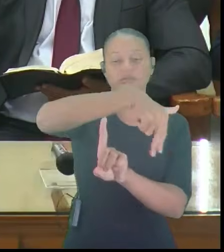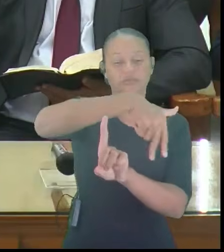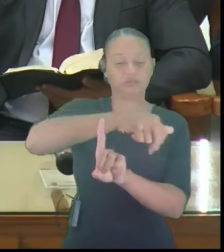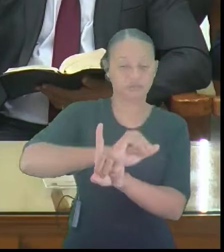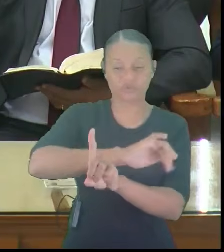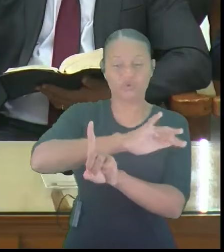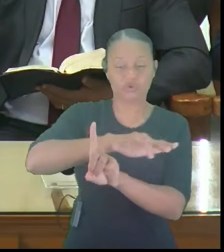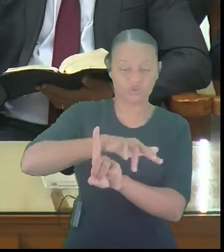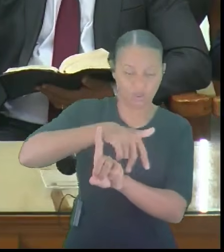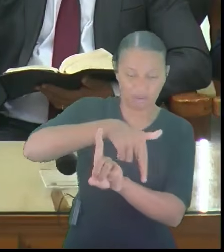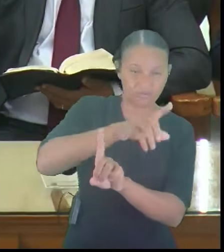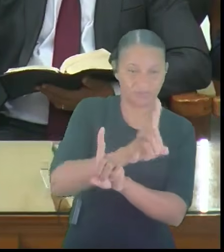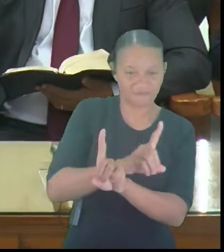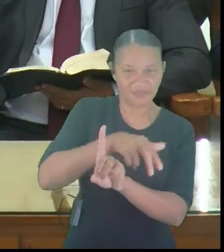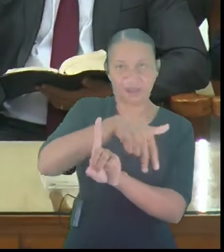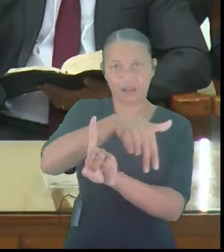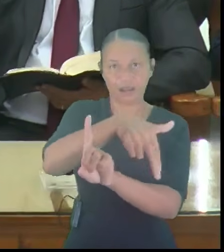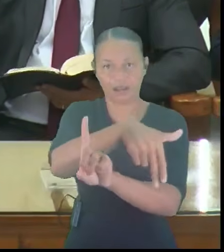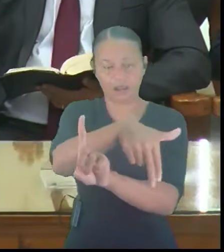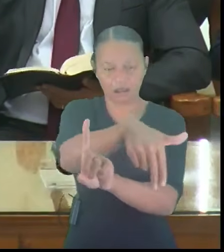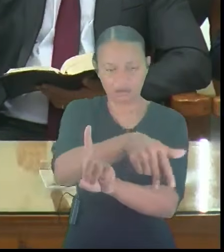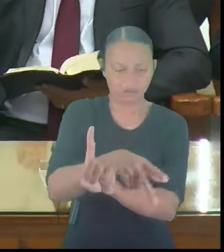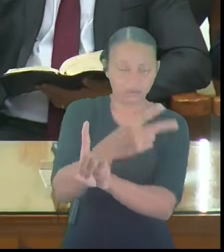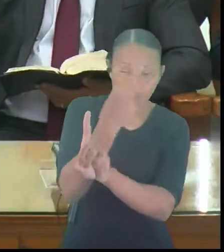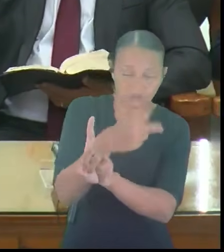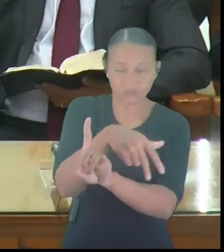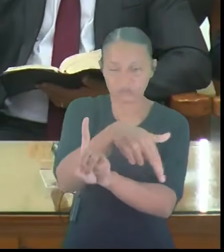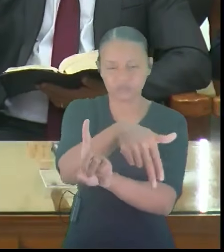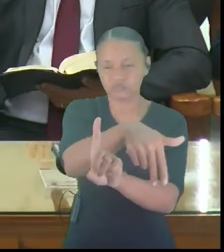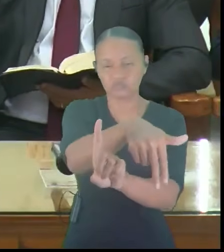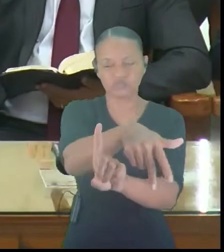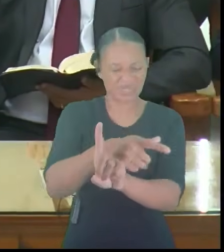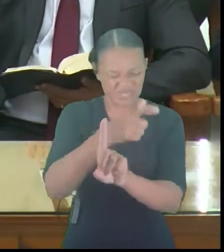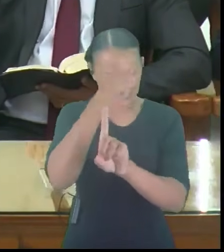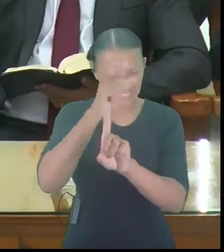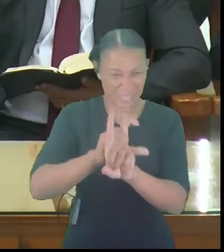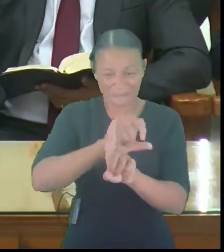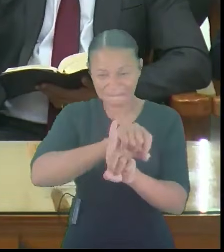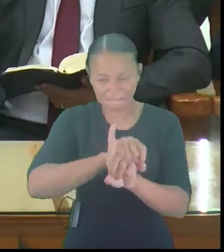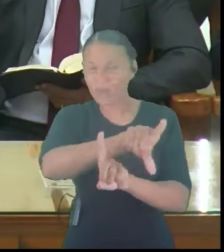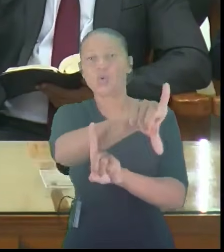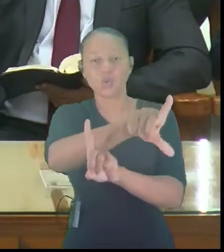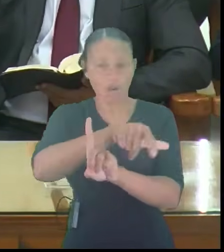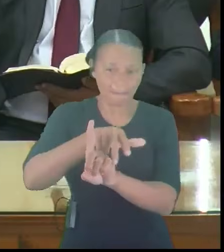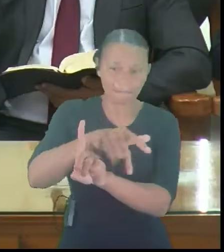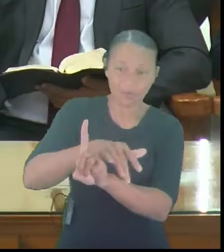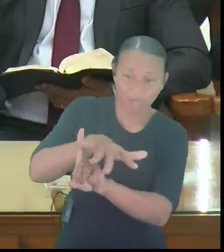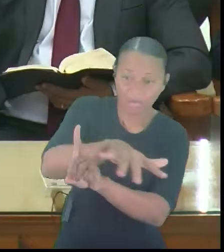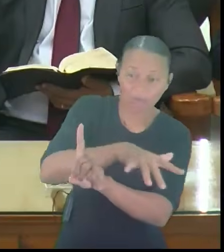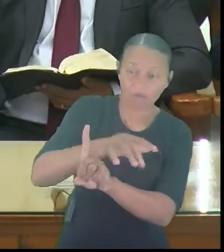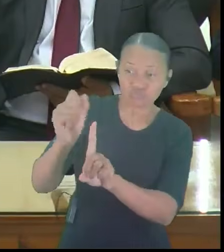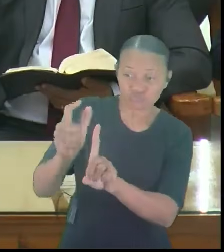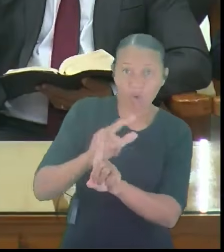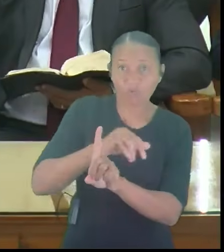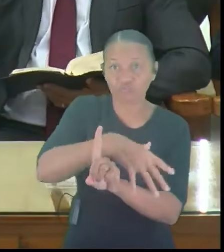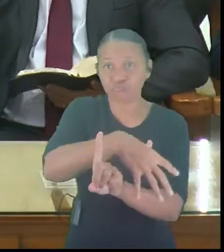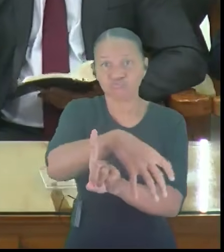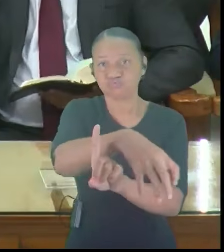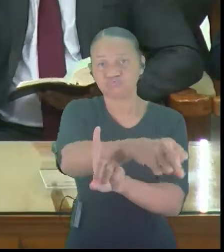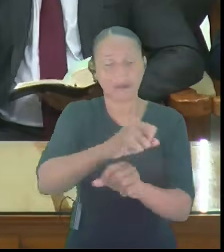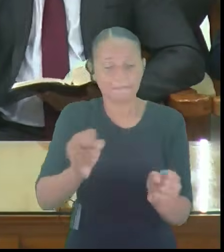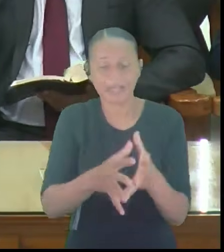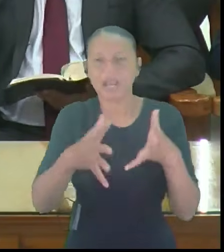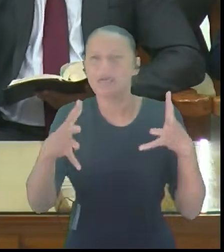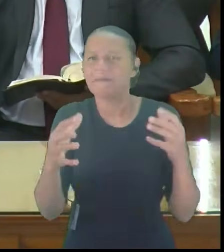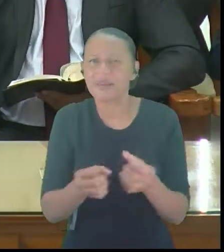o aleijado andava, o cego via, o paralítico andava, o endemoniado era curado, a sombra de Pedro passando, e os